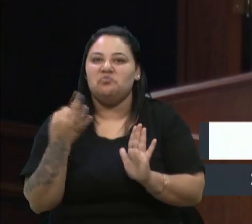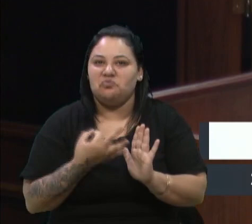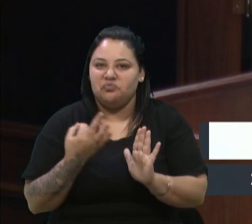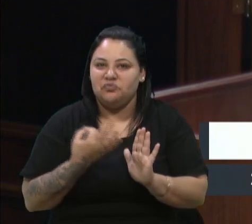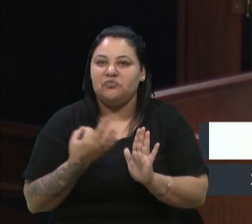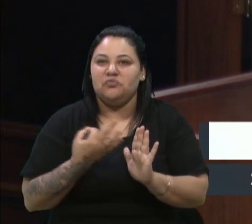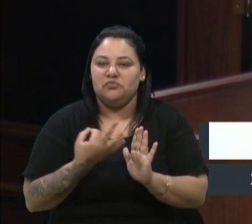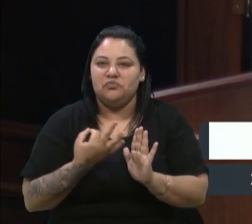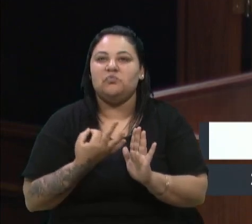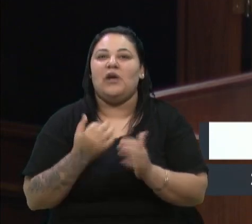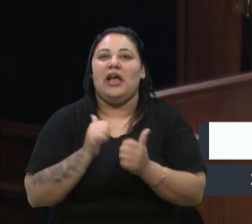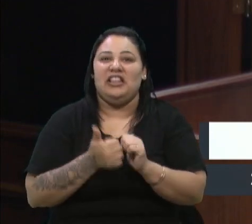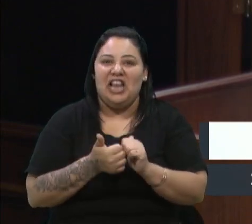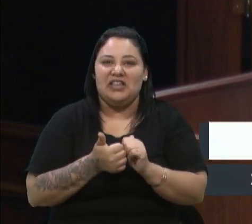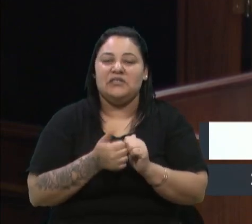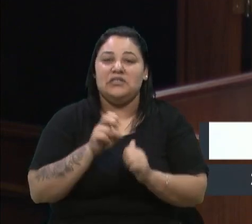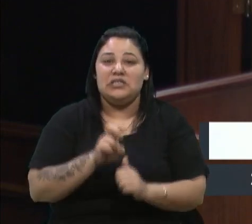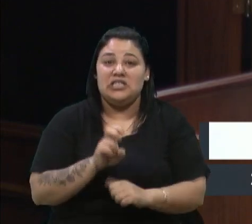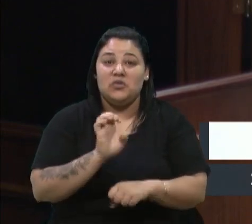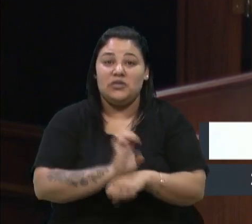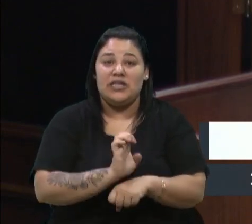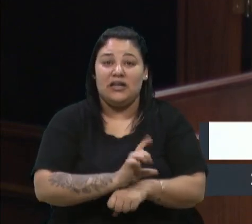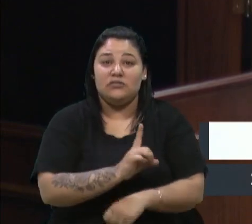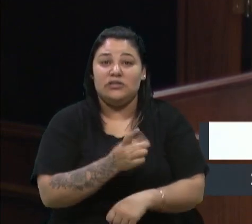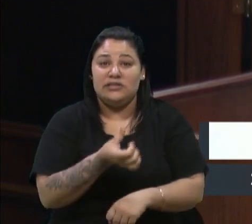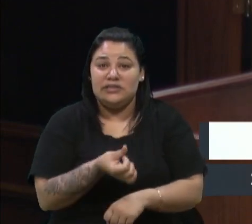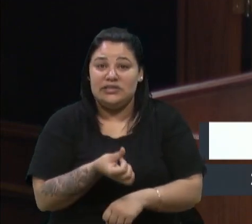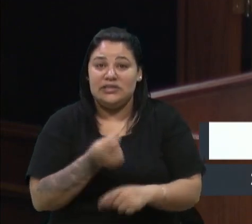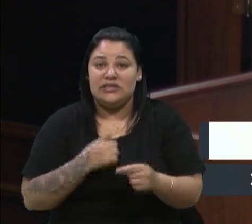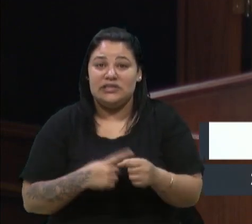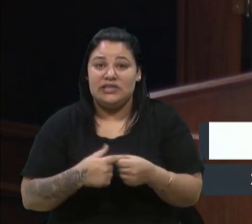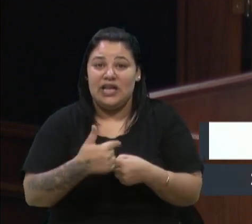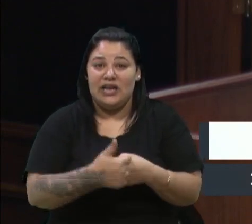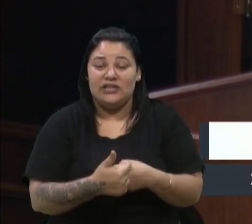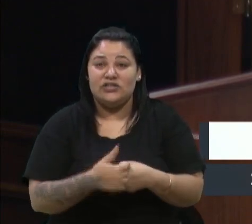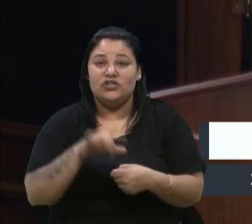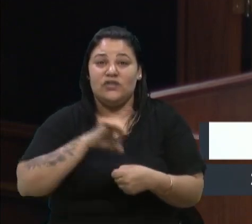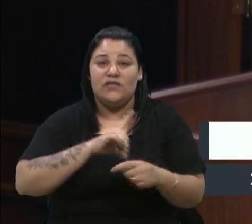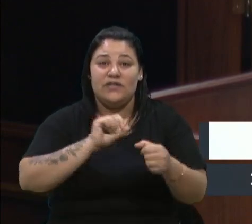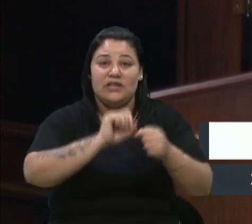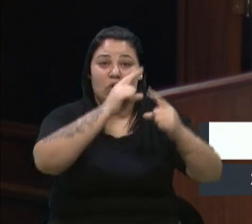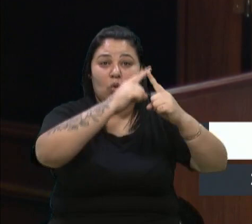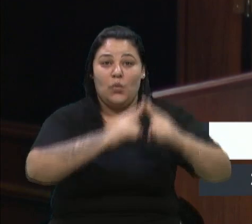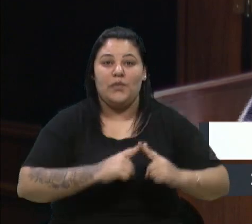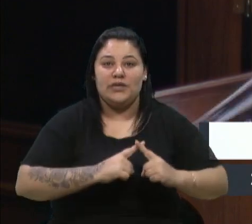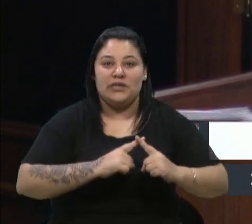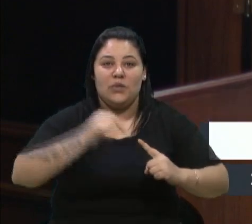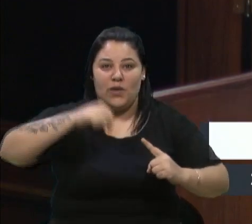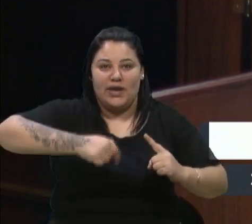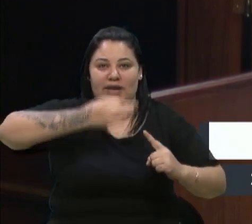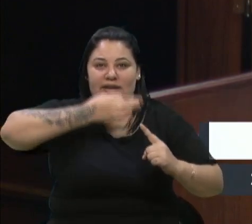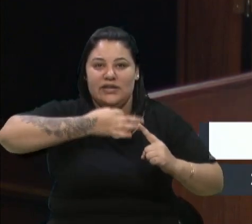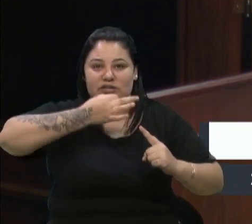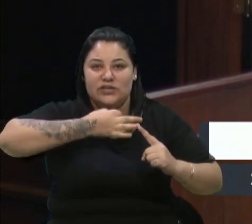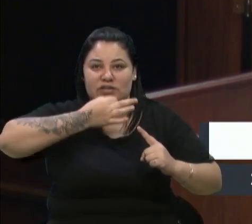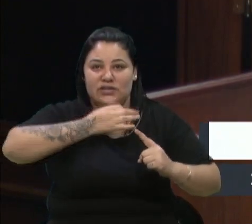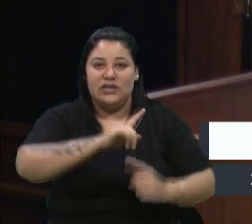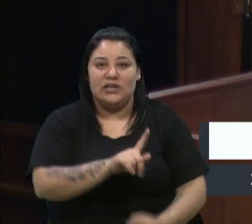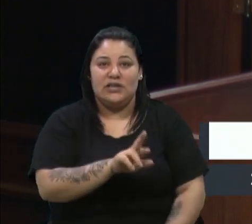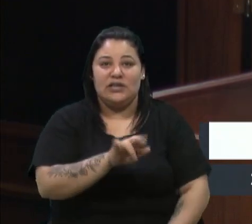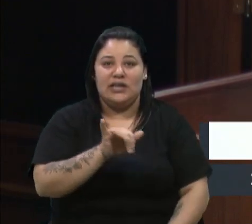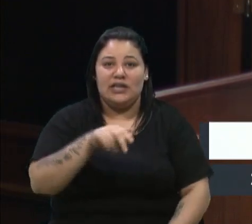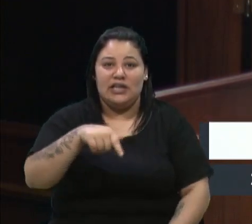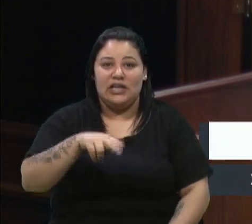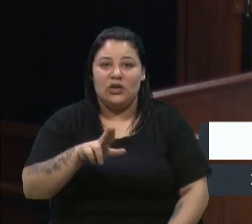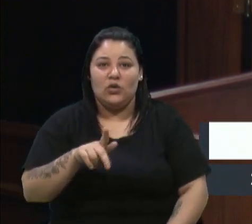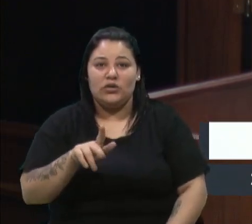Atletas de 5 estados, de 16 cidades, estiveram competindo aqui em Caxias do Sul, na Gringos Backyard. Eu